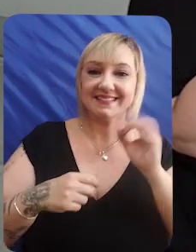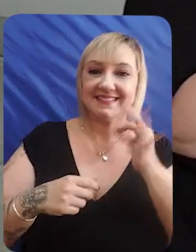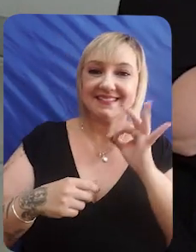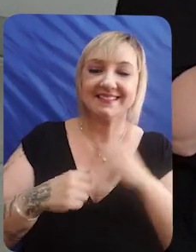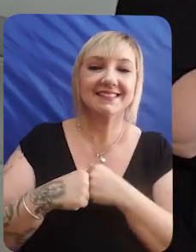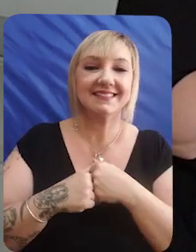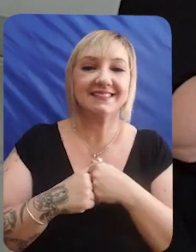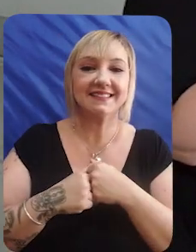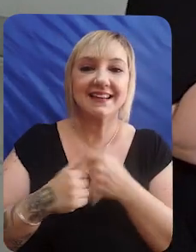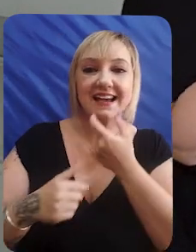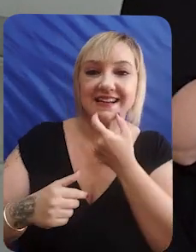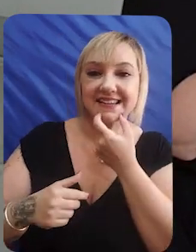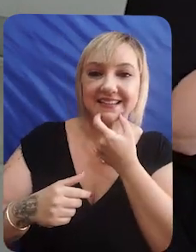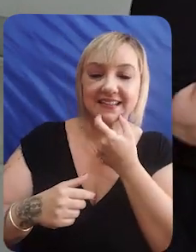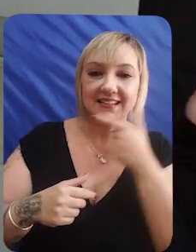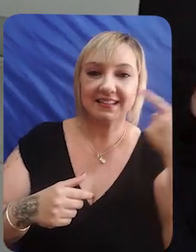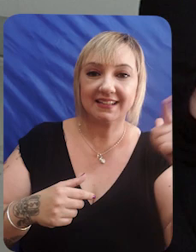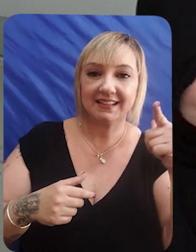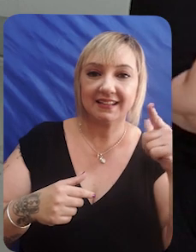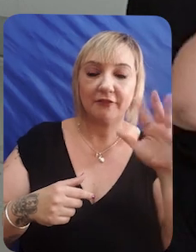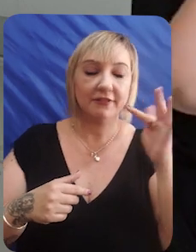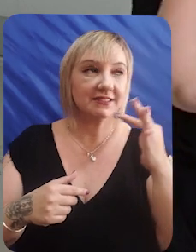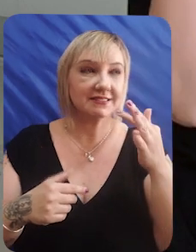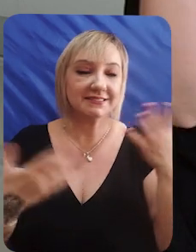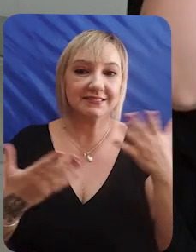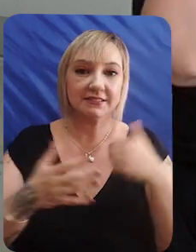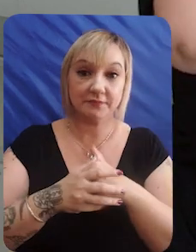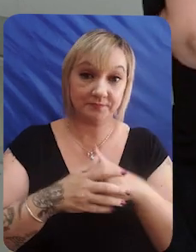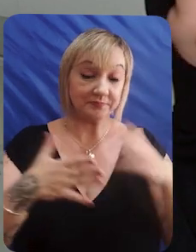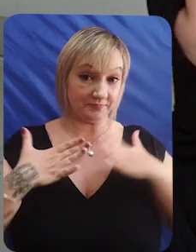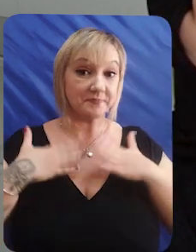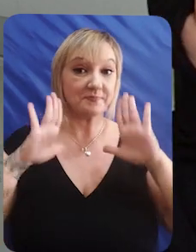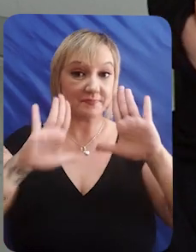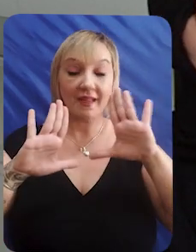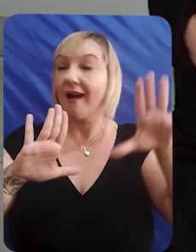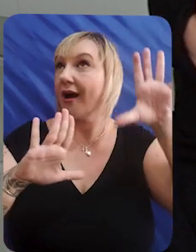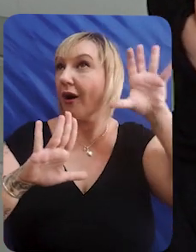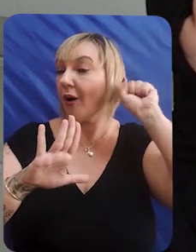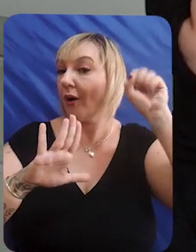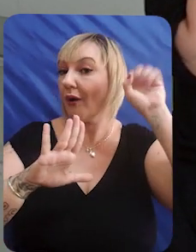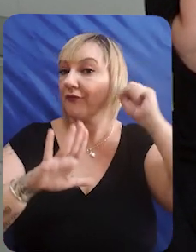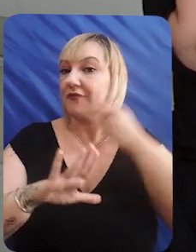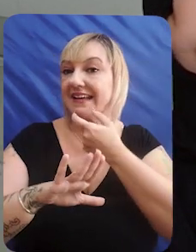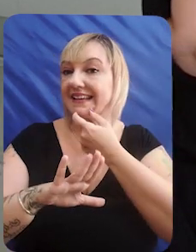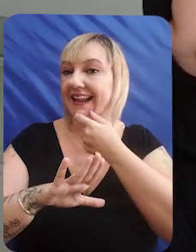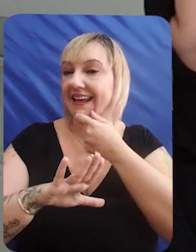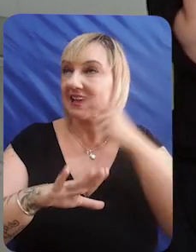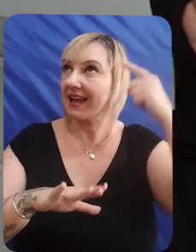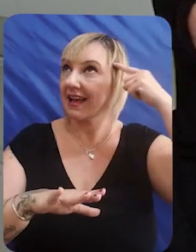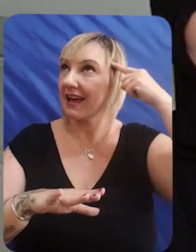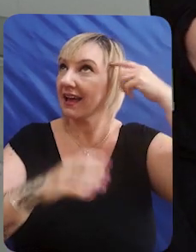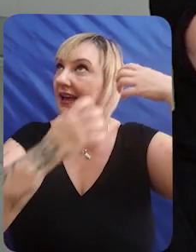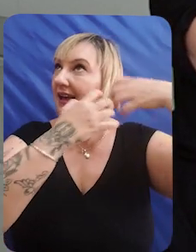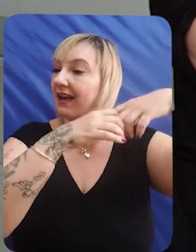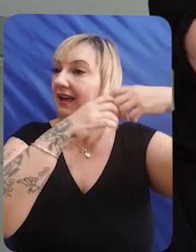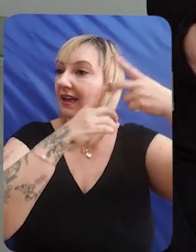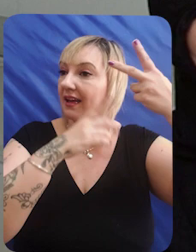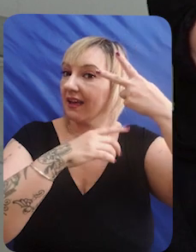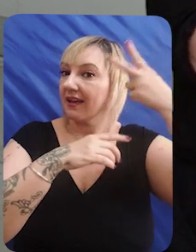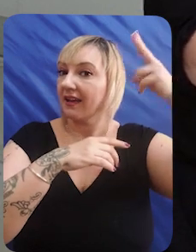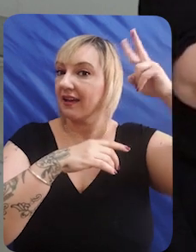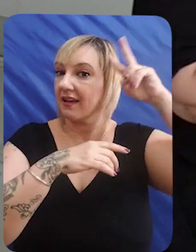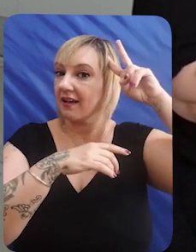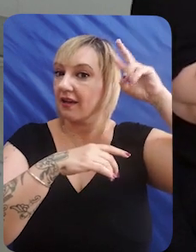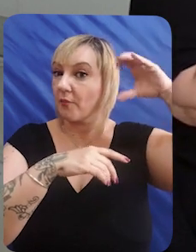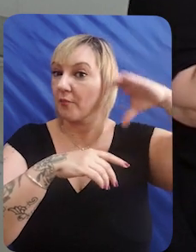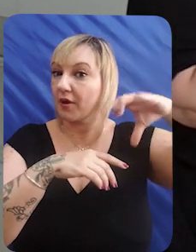língua inglesa ou portuguesa? Então eu ouço o inglês, na minha cabeça eu passo para o